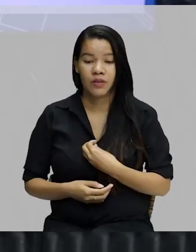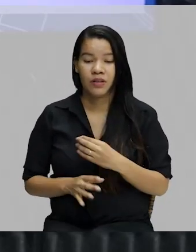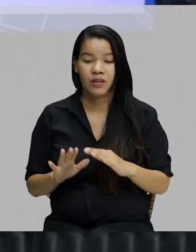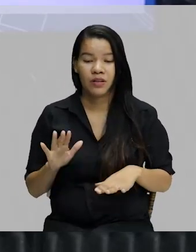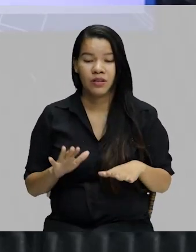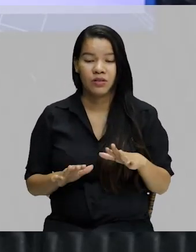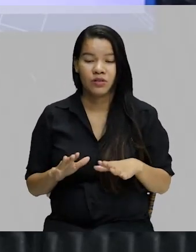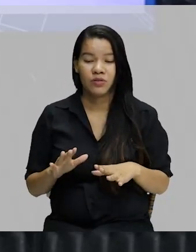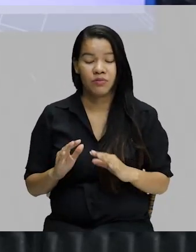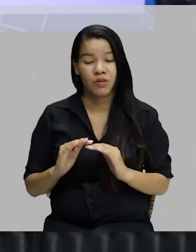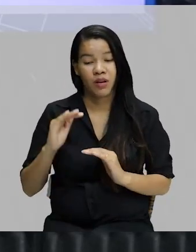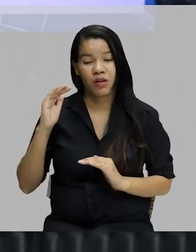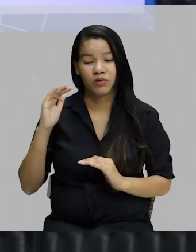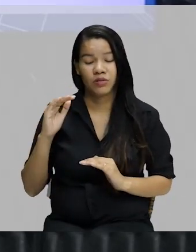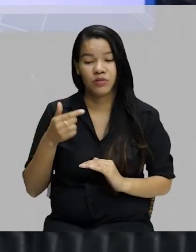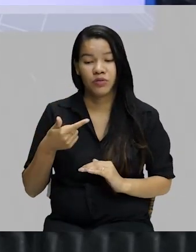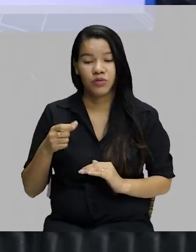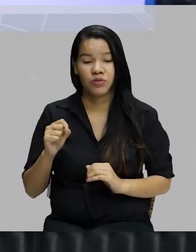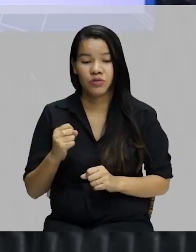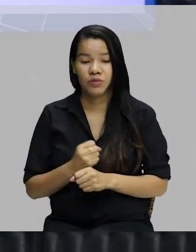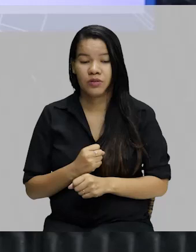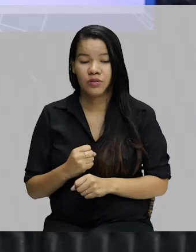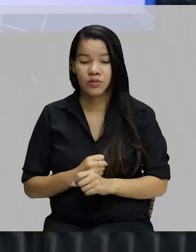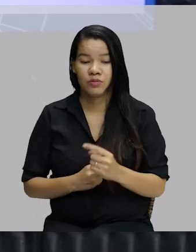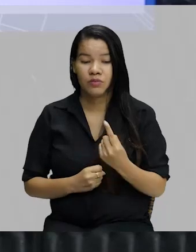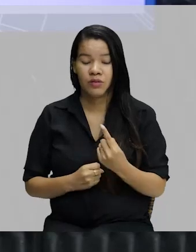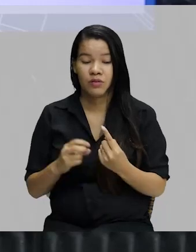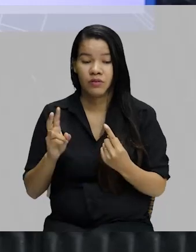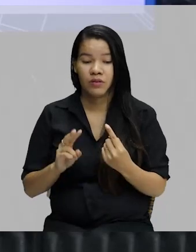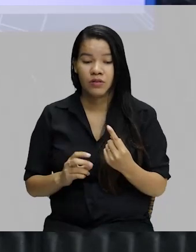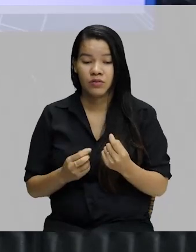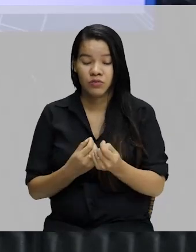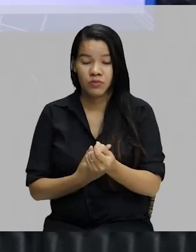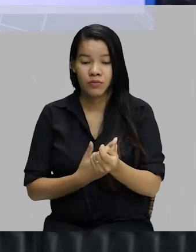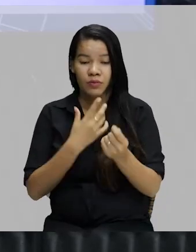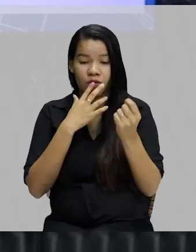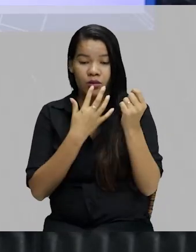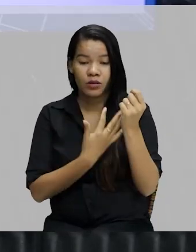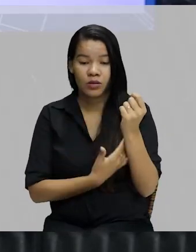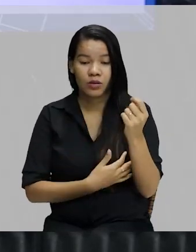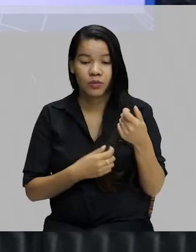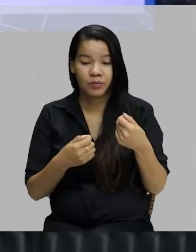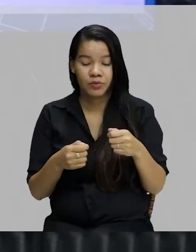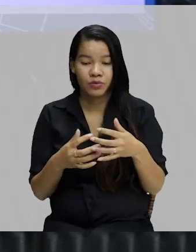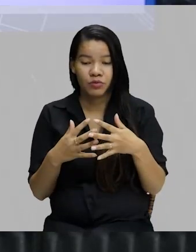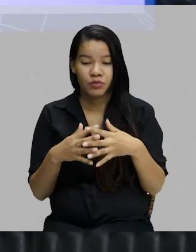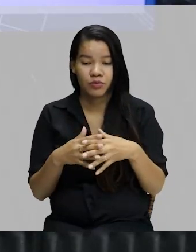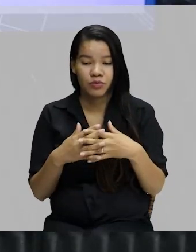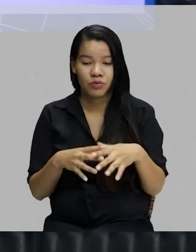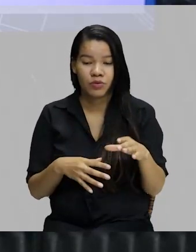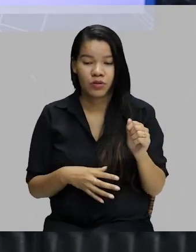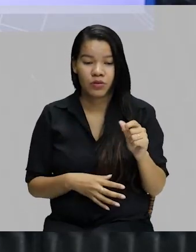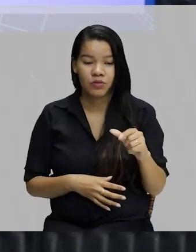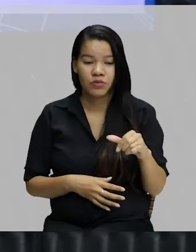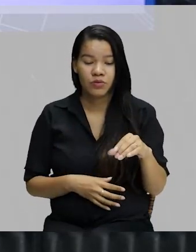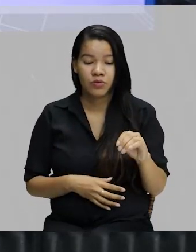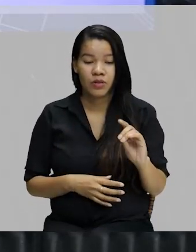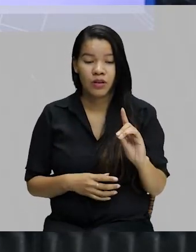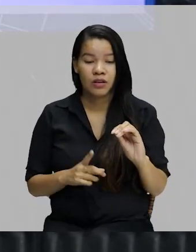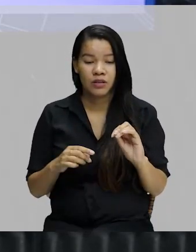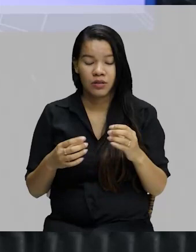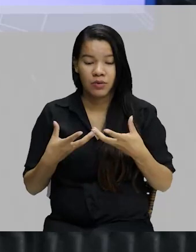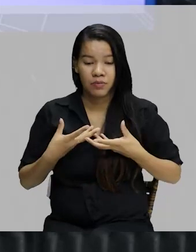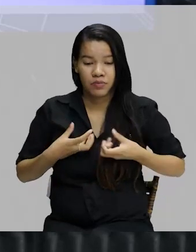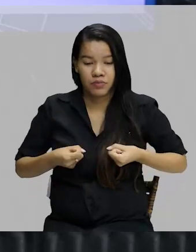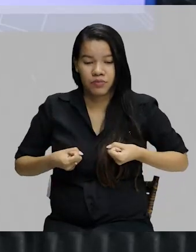de 28 anos. Uma vez na corrente sanguínea, ele é confundido com cálcio e absorvido pela medula